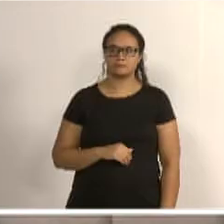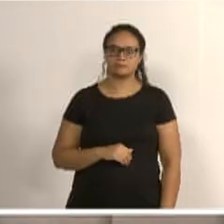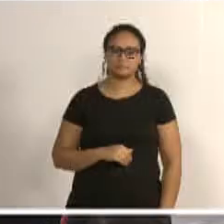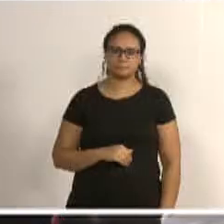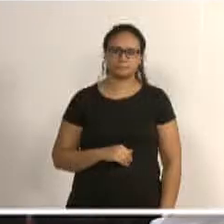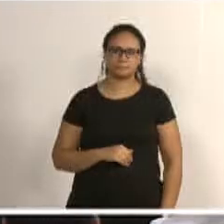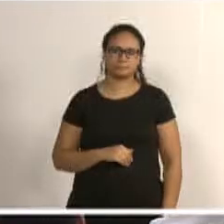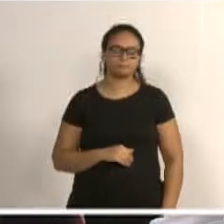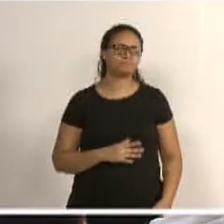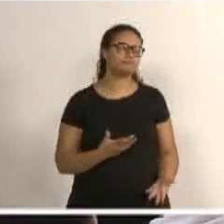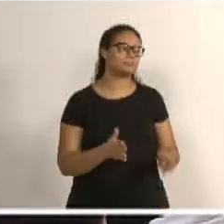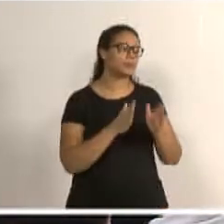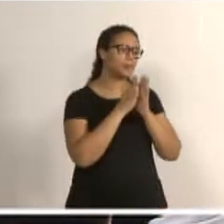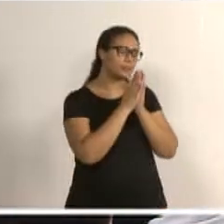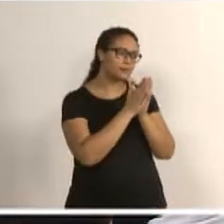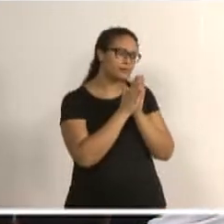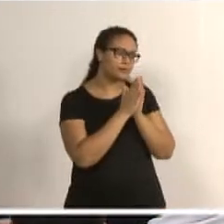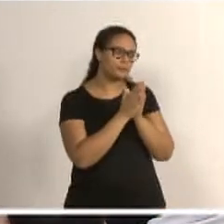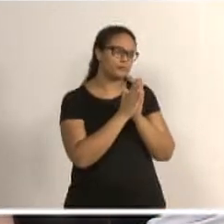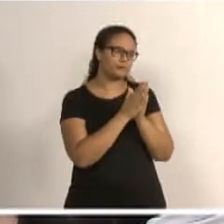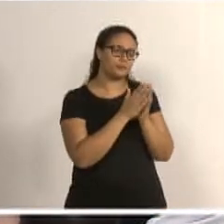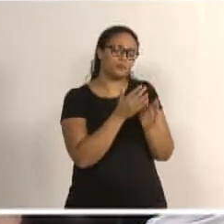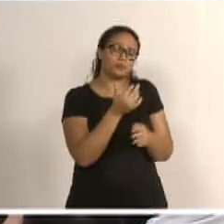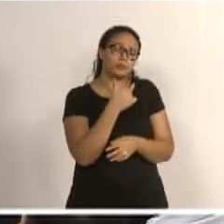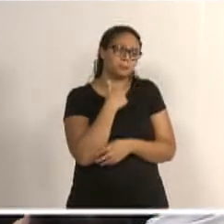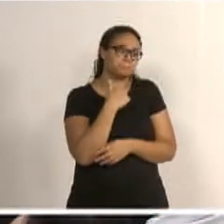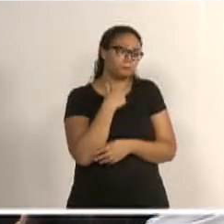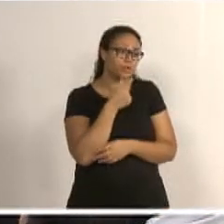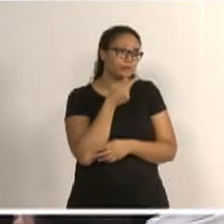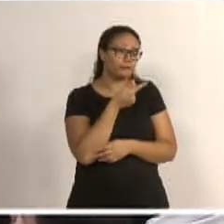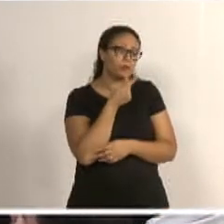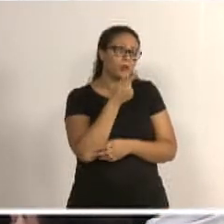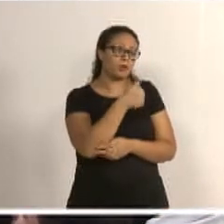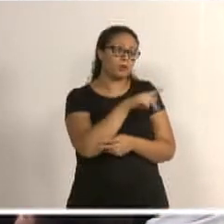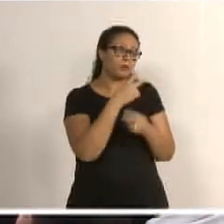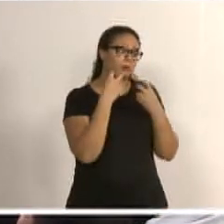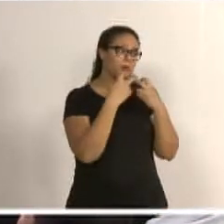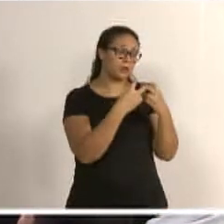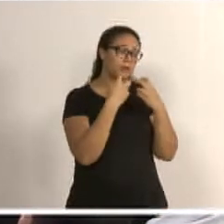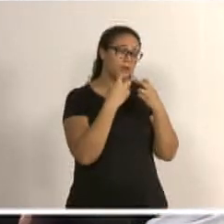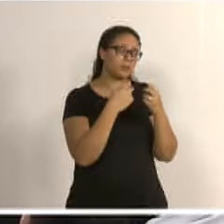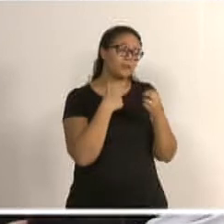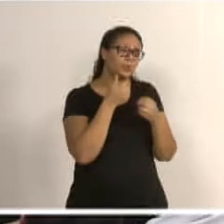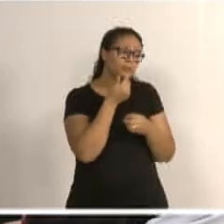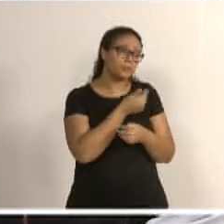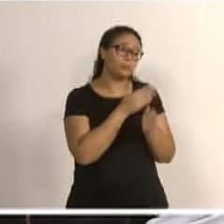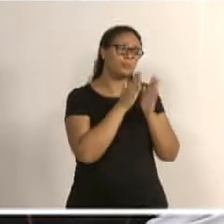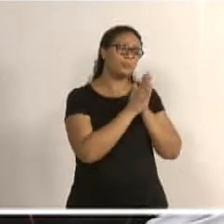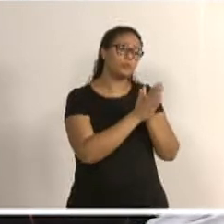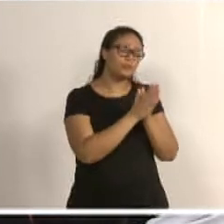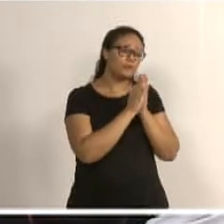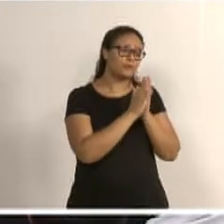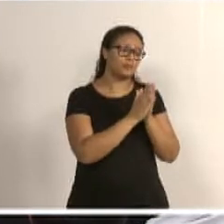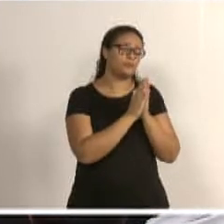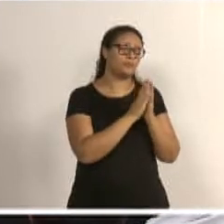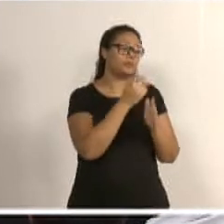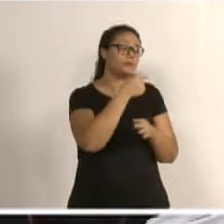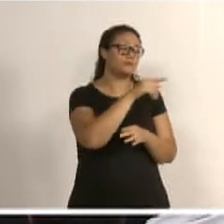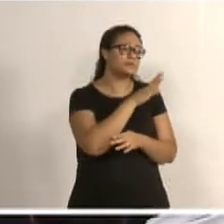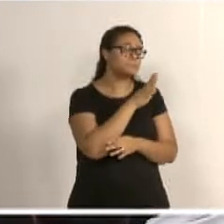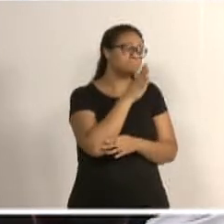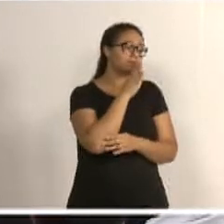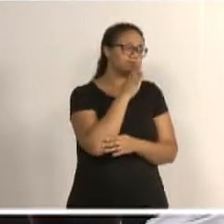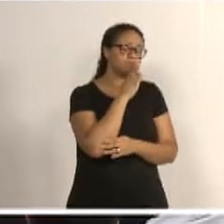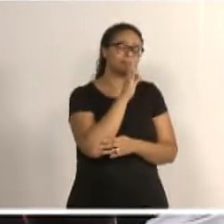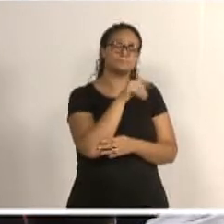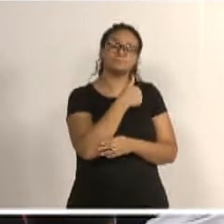Pessoal, não vai dar para falar desse jeito. Eu estou pedindo, por favor, encarecidamente, que nós damos